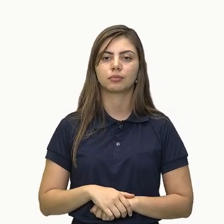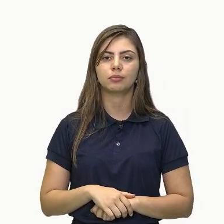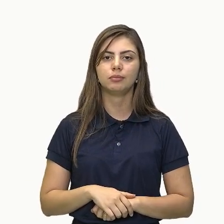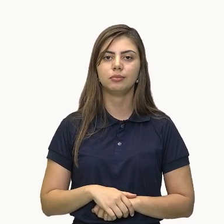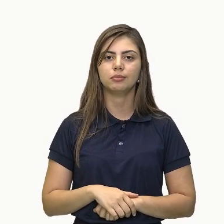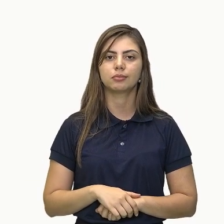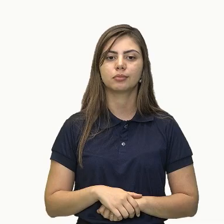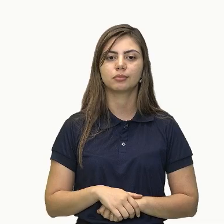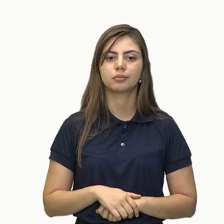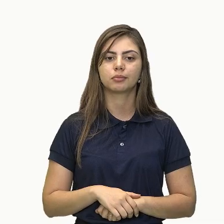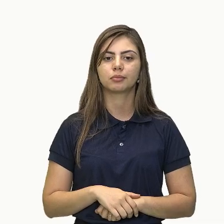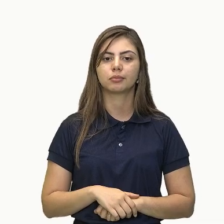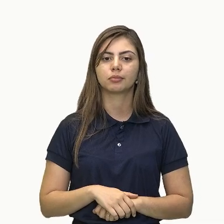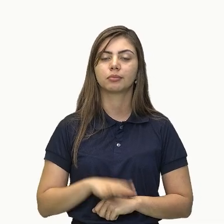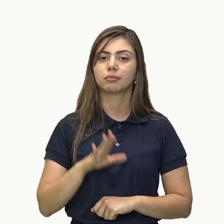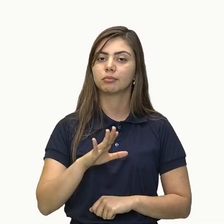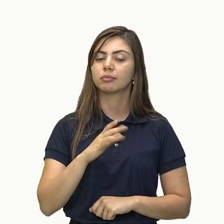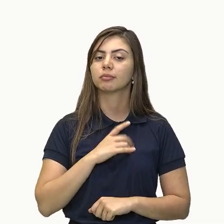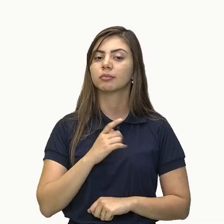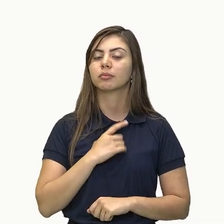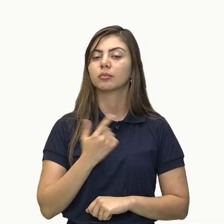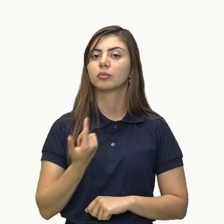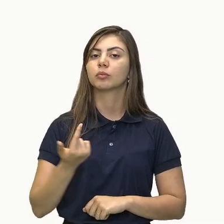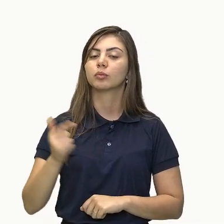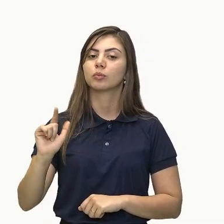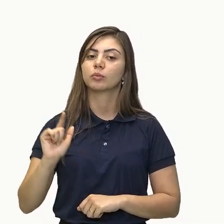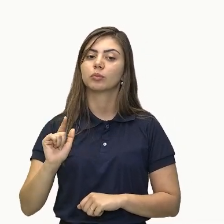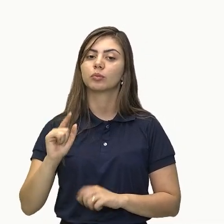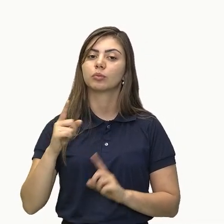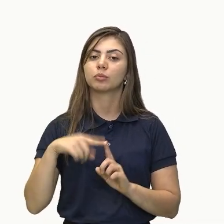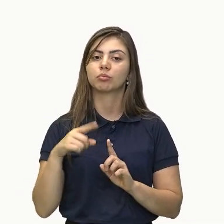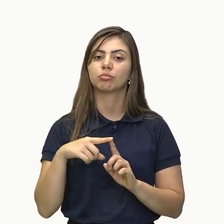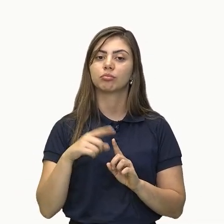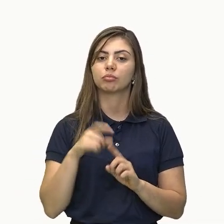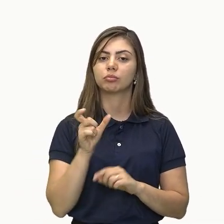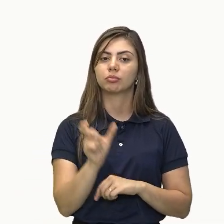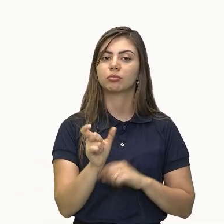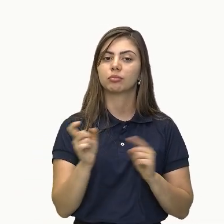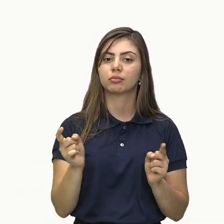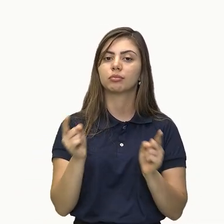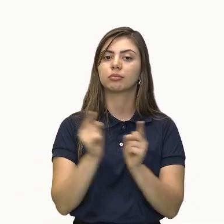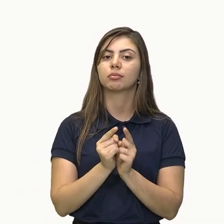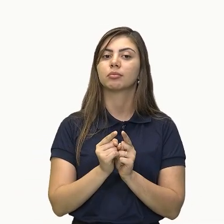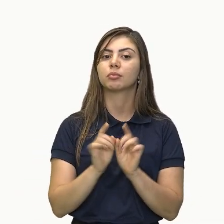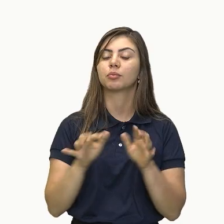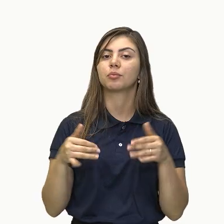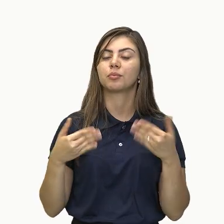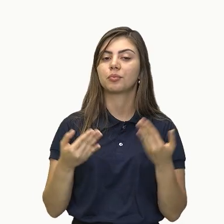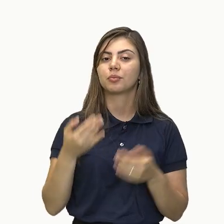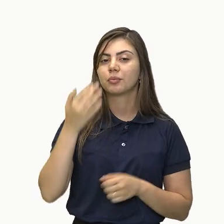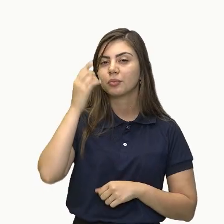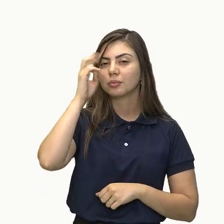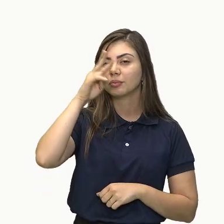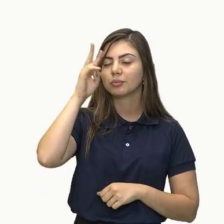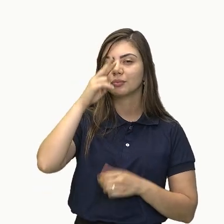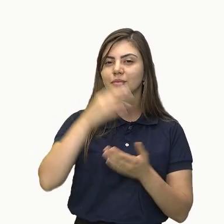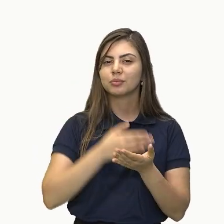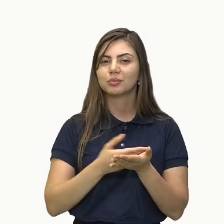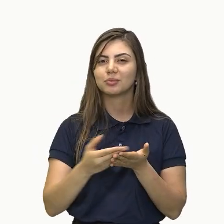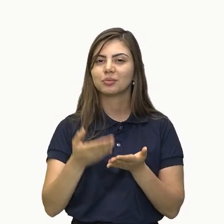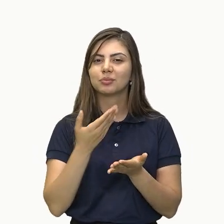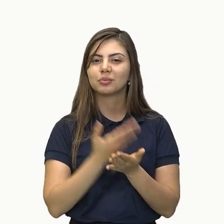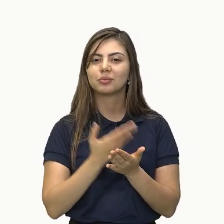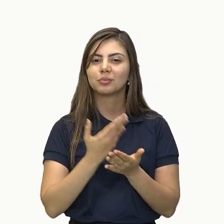Mas ainda temos outra maneira de abreviar aqui, como nós vimos. Lá no comecinho da aula, eu